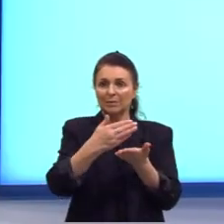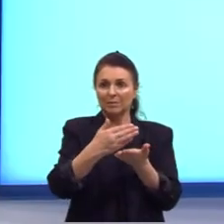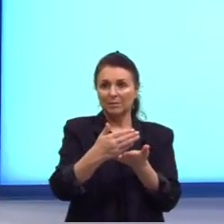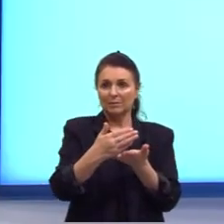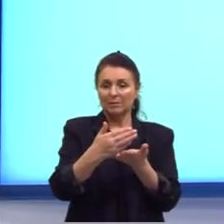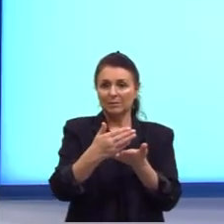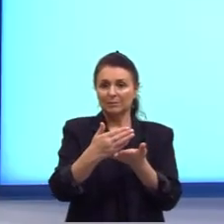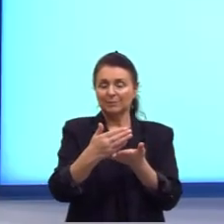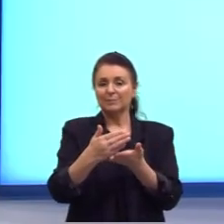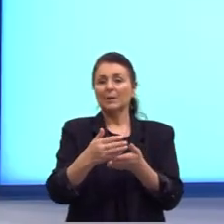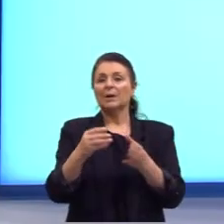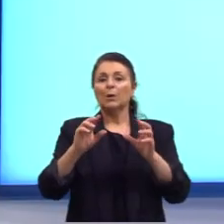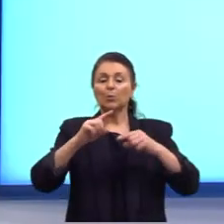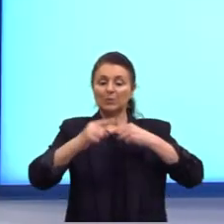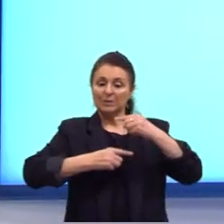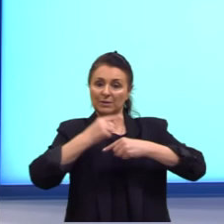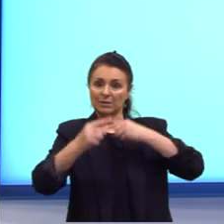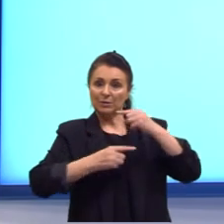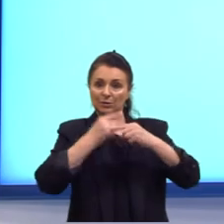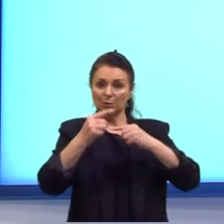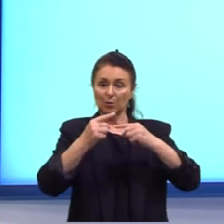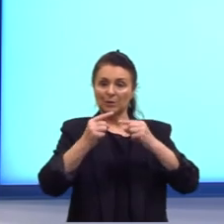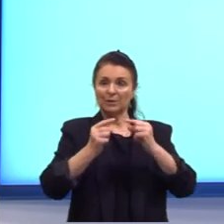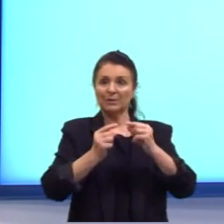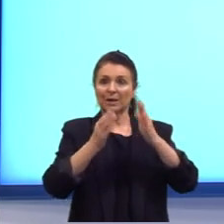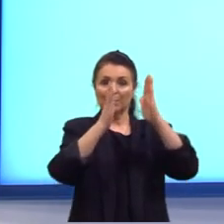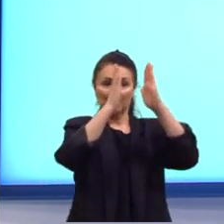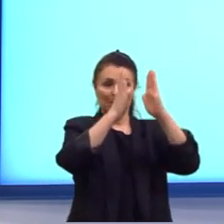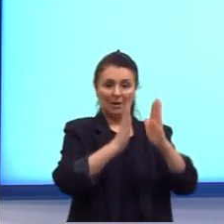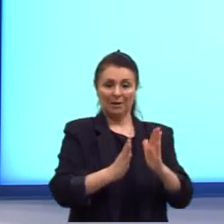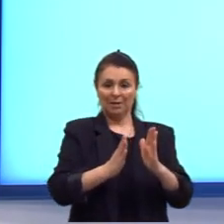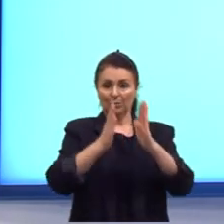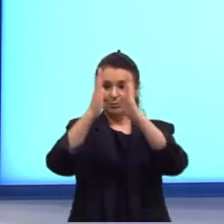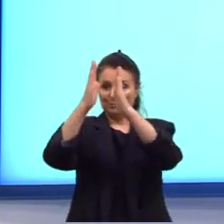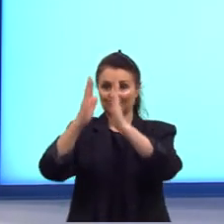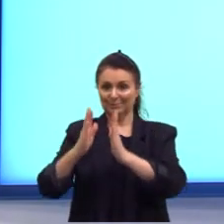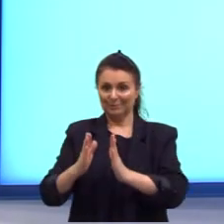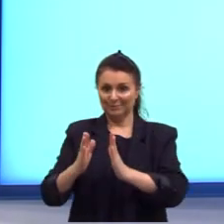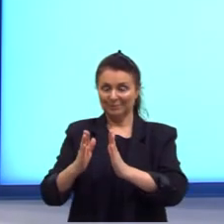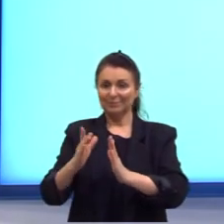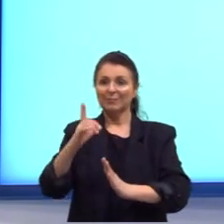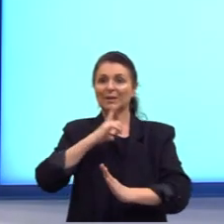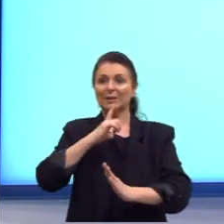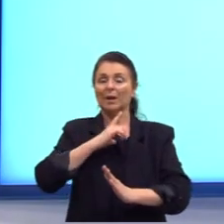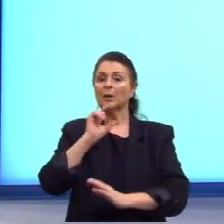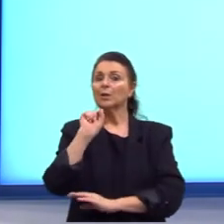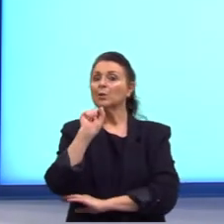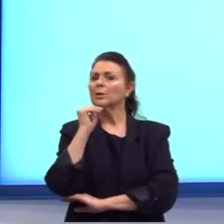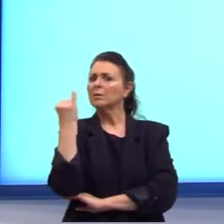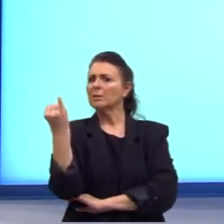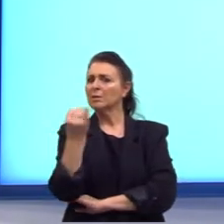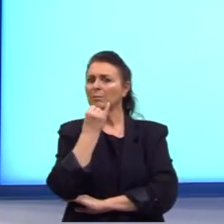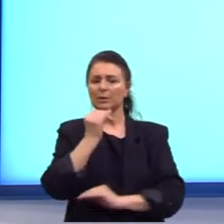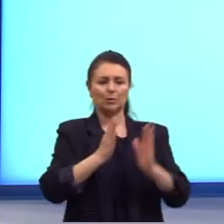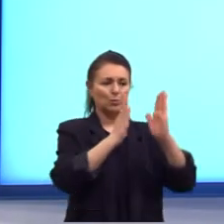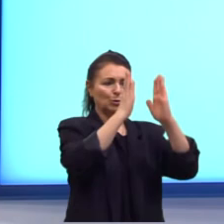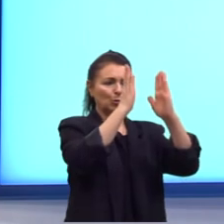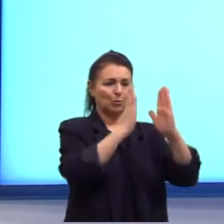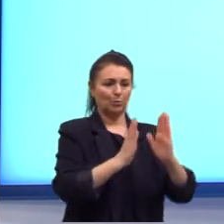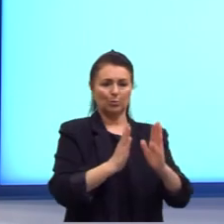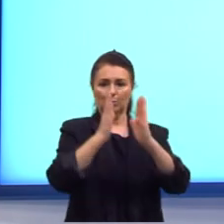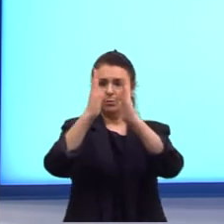o associação de resistores em paralelo as a gente tem aqui ó O importante do paralelo é a gente